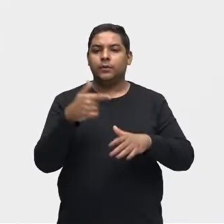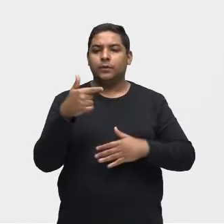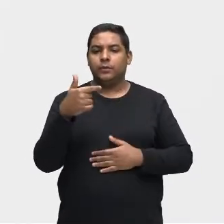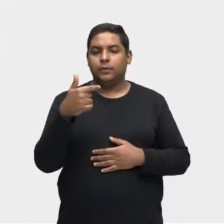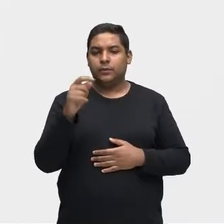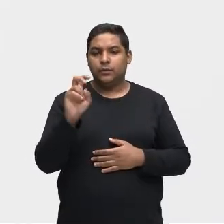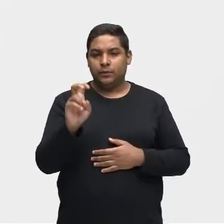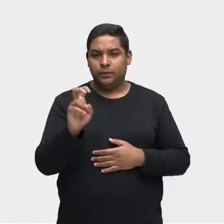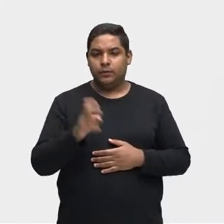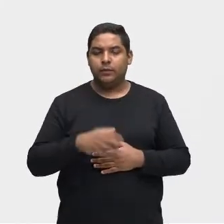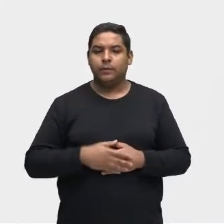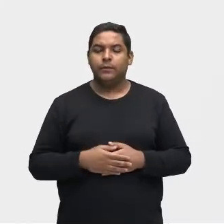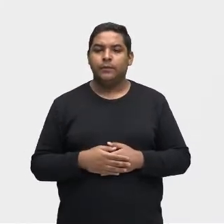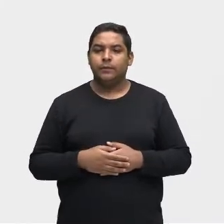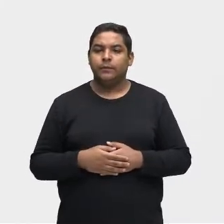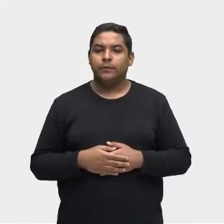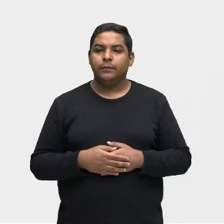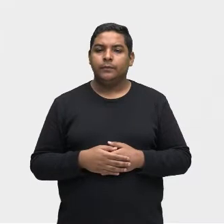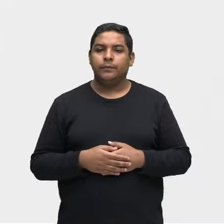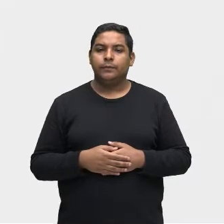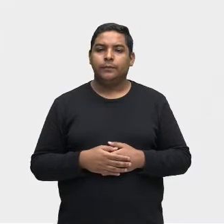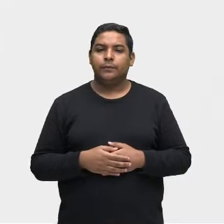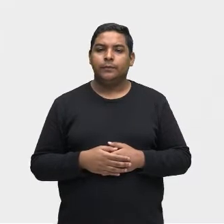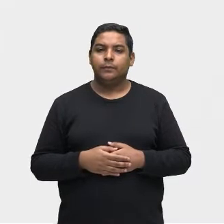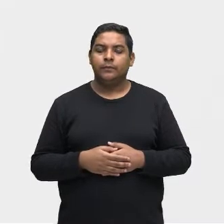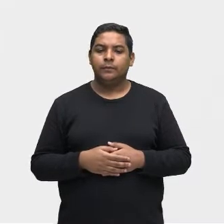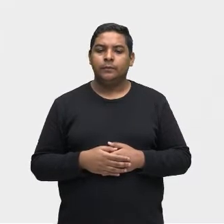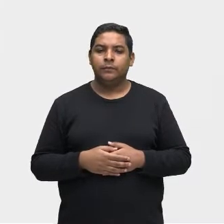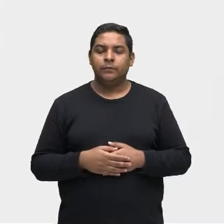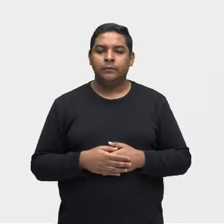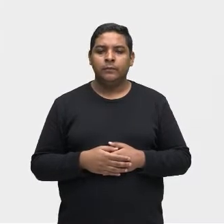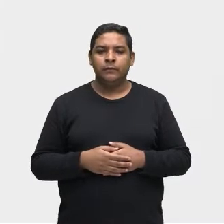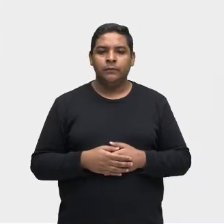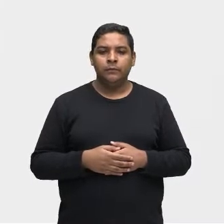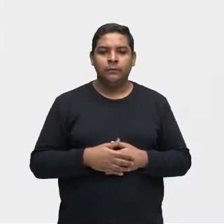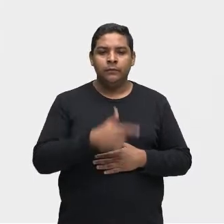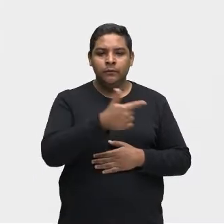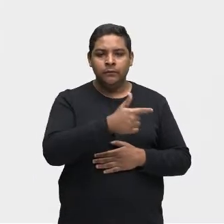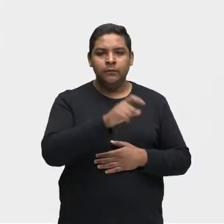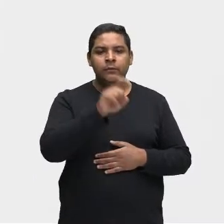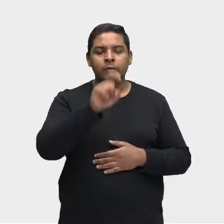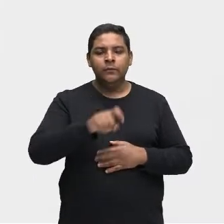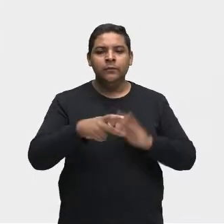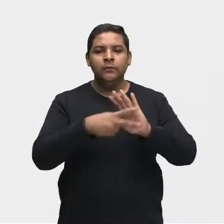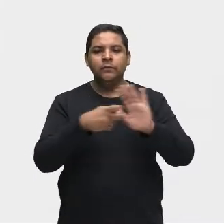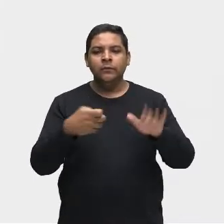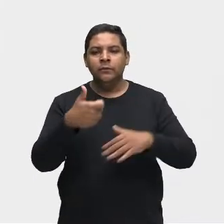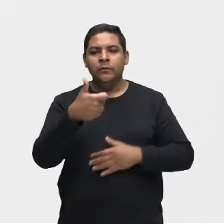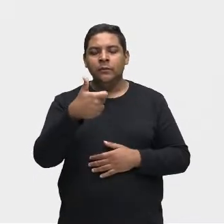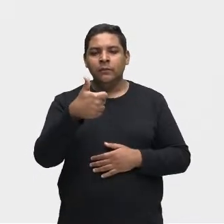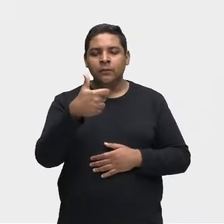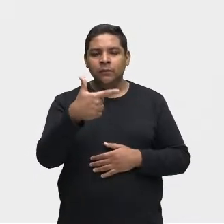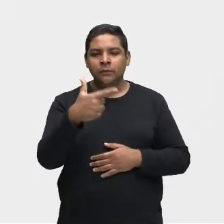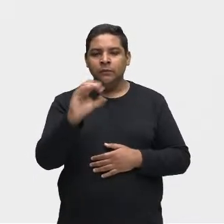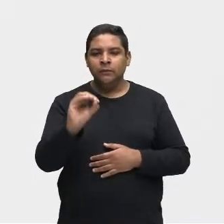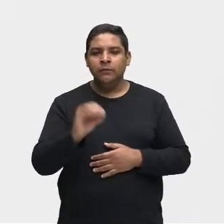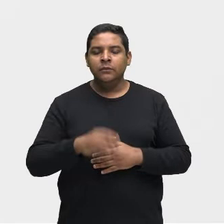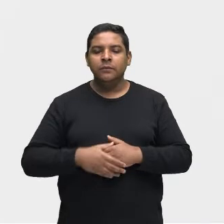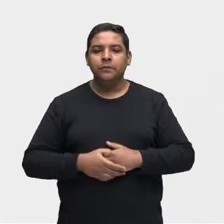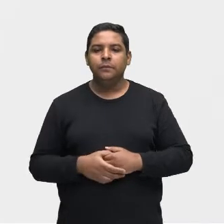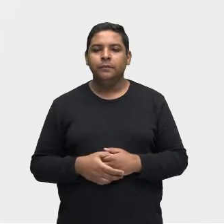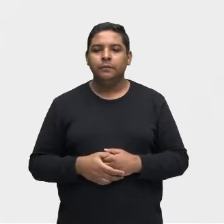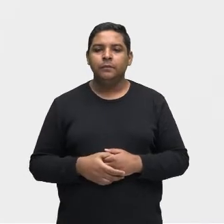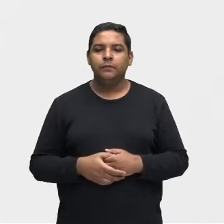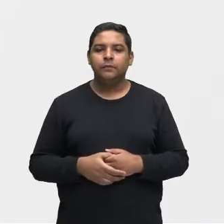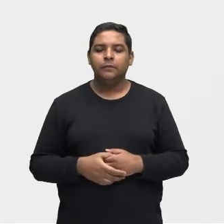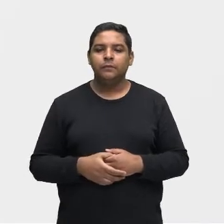5 para o outro lado, então eu vou ter 2x igual a 25 menos 5, 2x igual a 20. Portanto, eu tenho